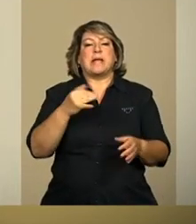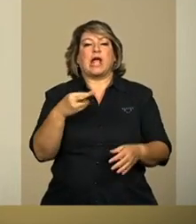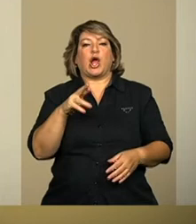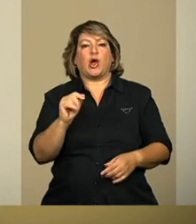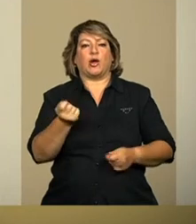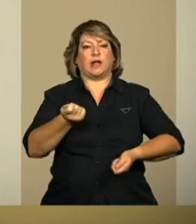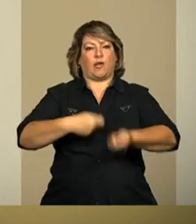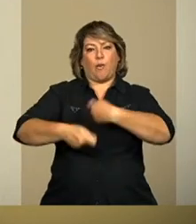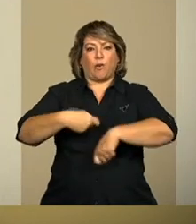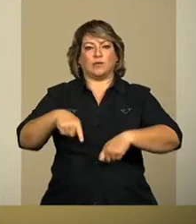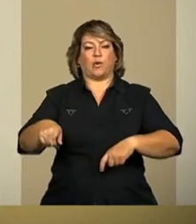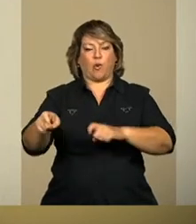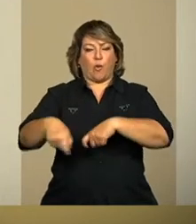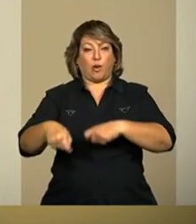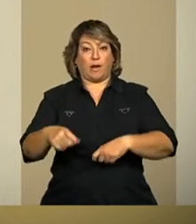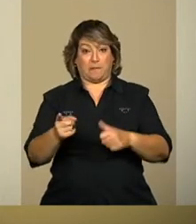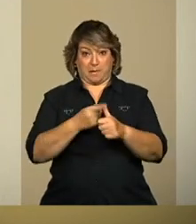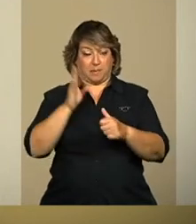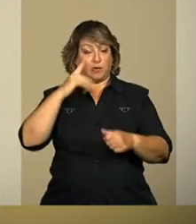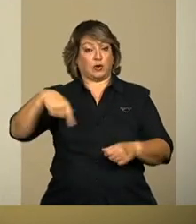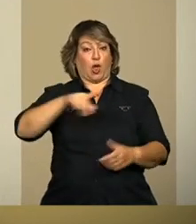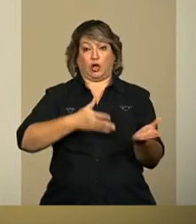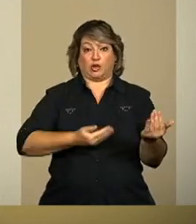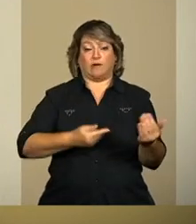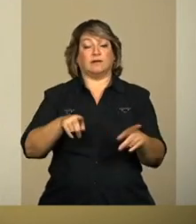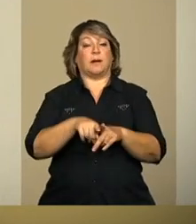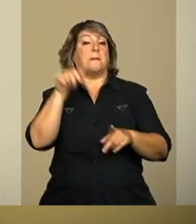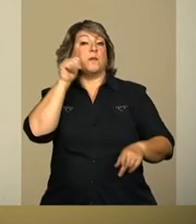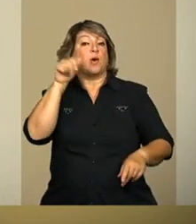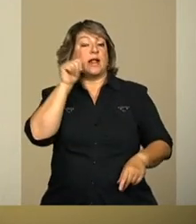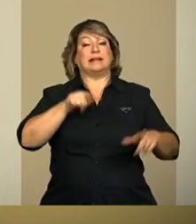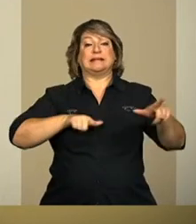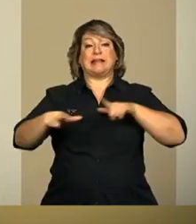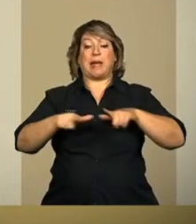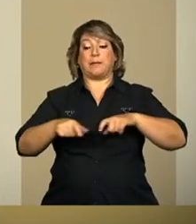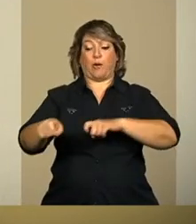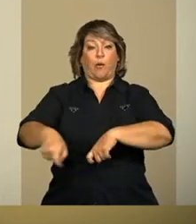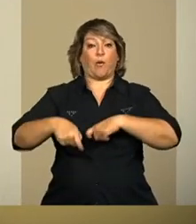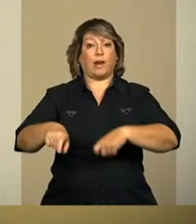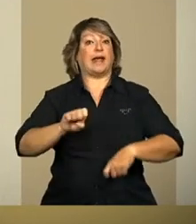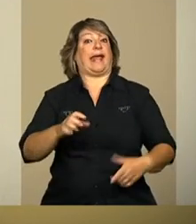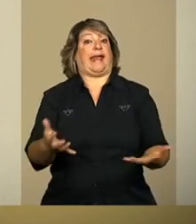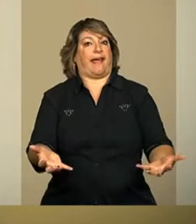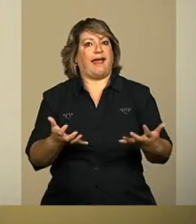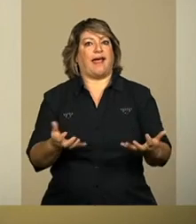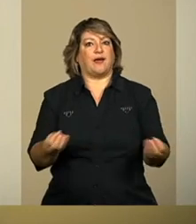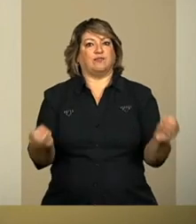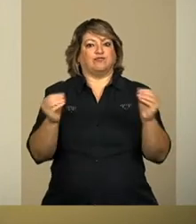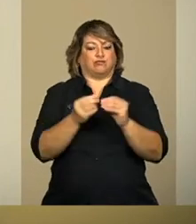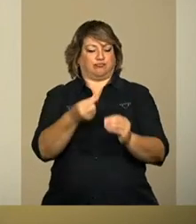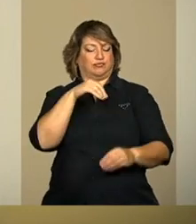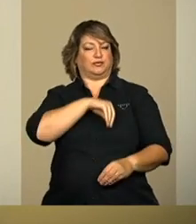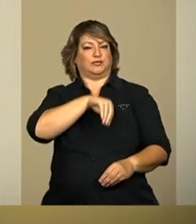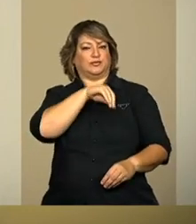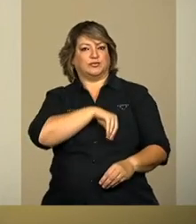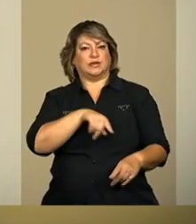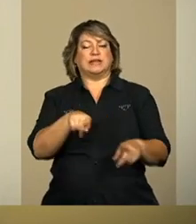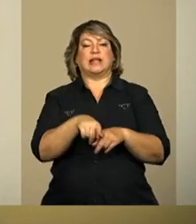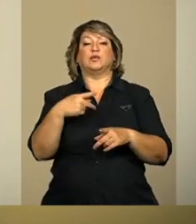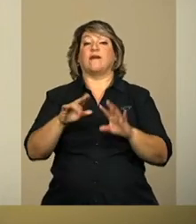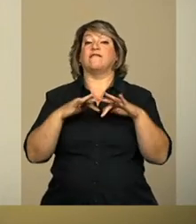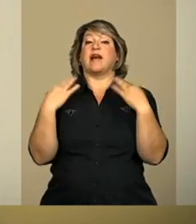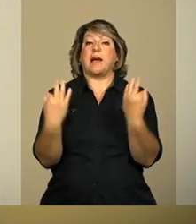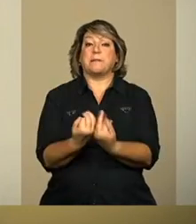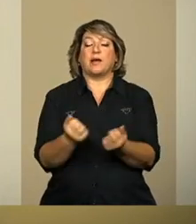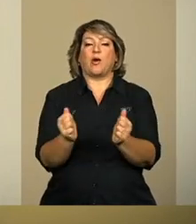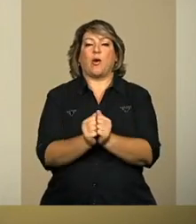rurais a primeira novidade é para os jovens e para as mulheres que trabalham no campo e querem incrementar a sua renda e a de sua família